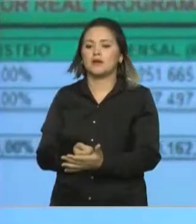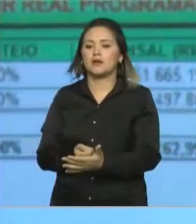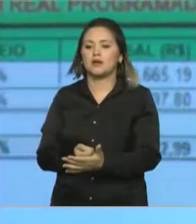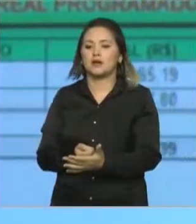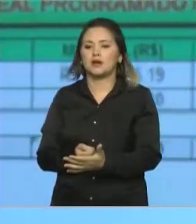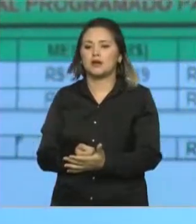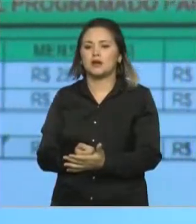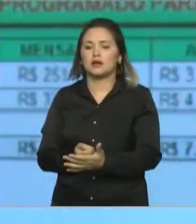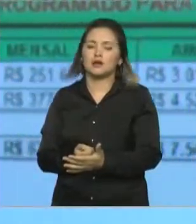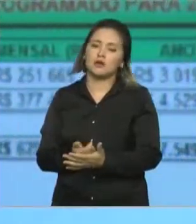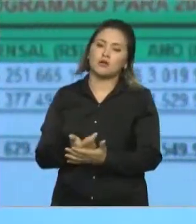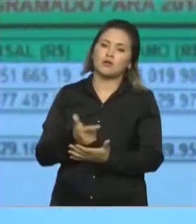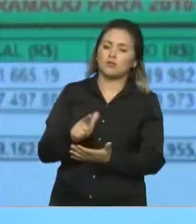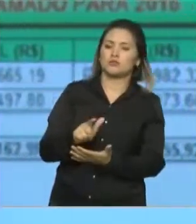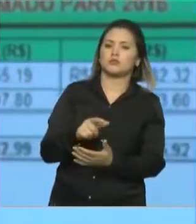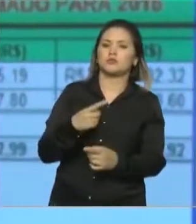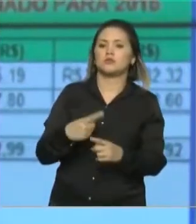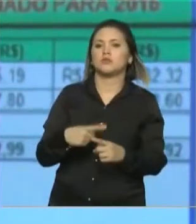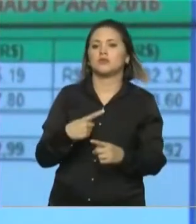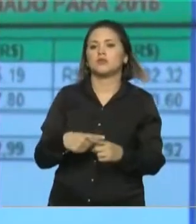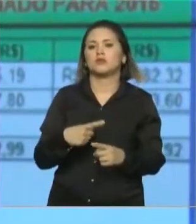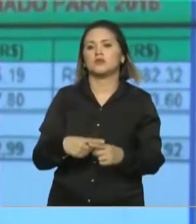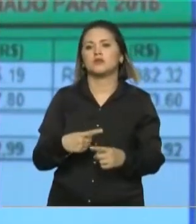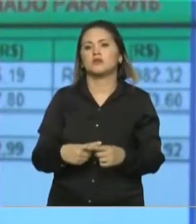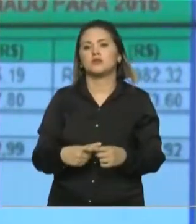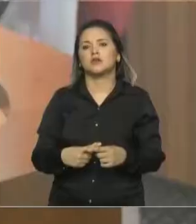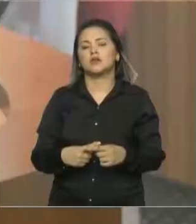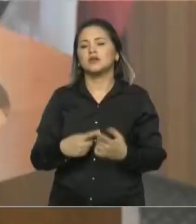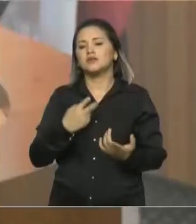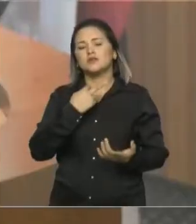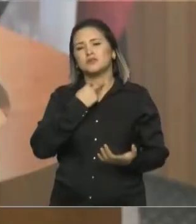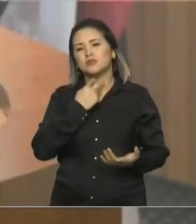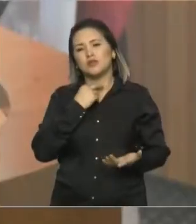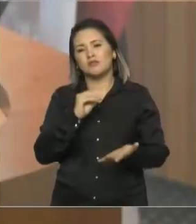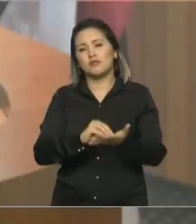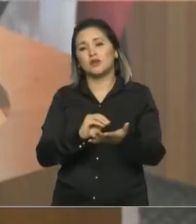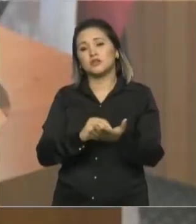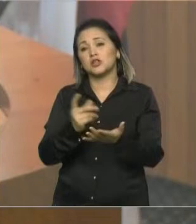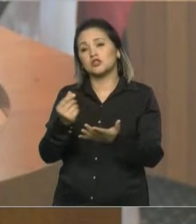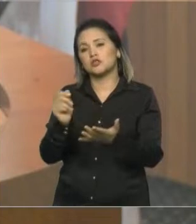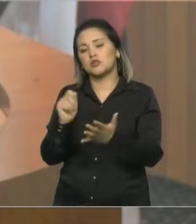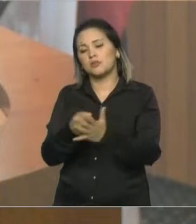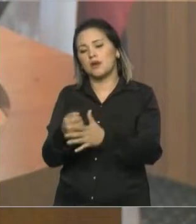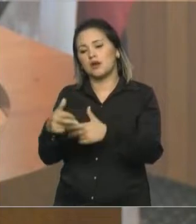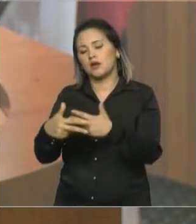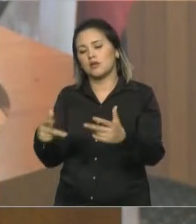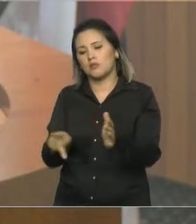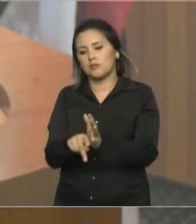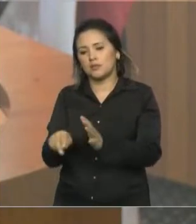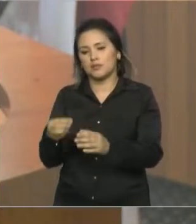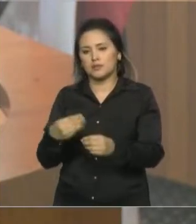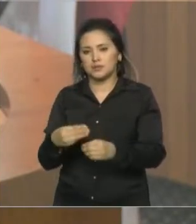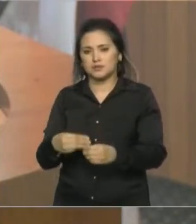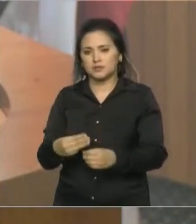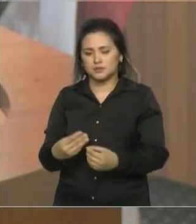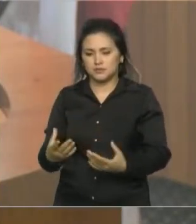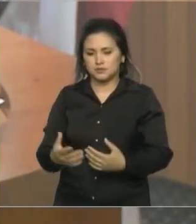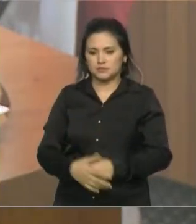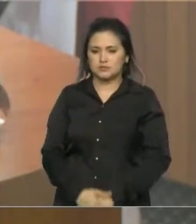para que o município não ficasse prejudicado. Então, o que o município teria de pagar para cuidar da saúde seria de, no